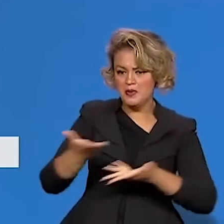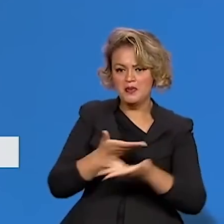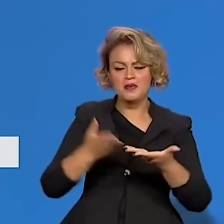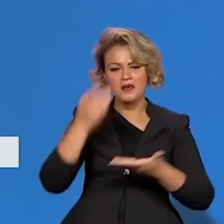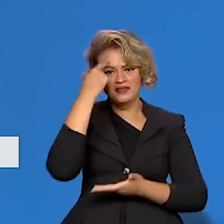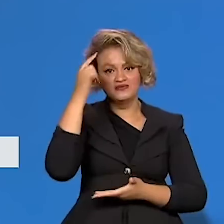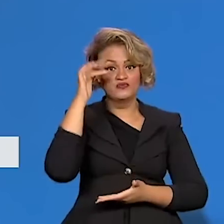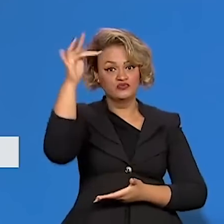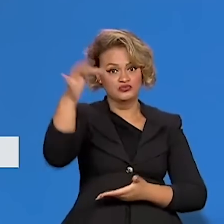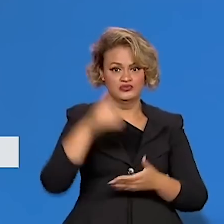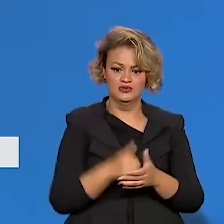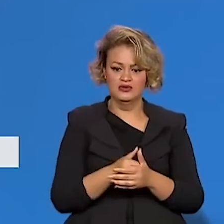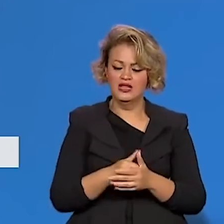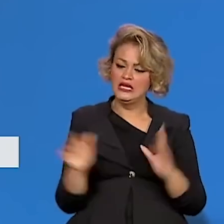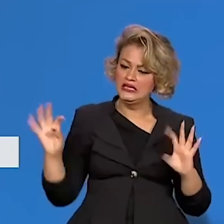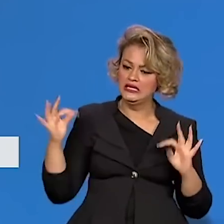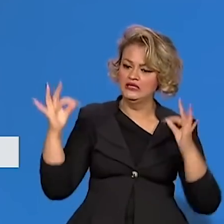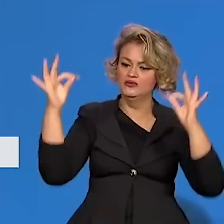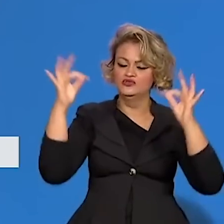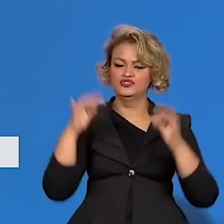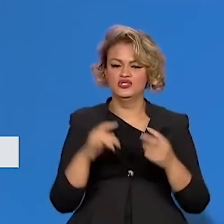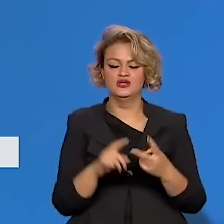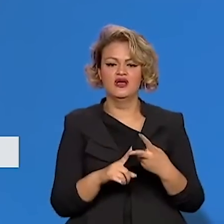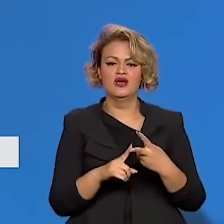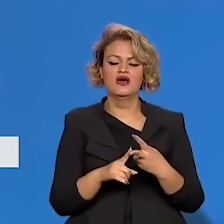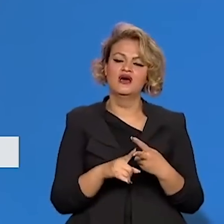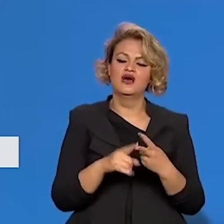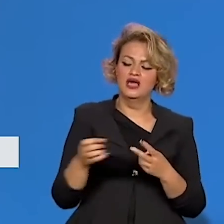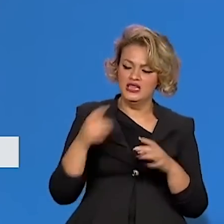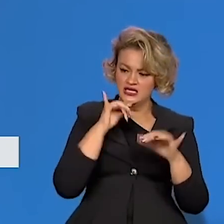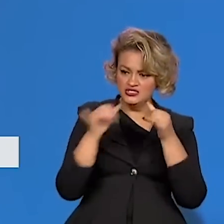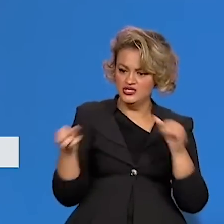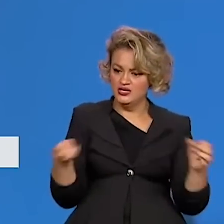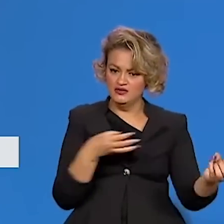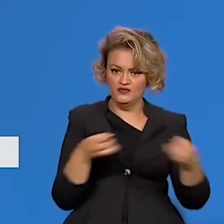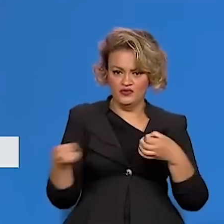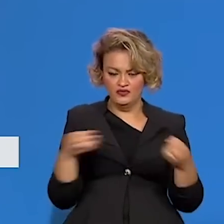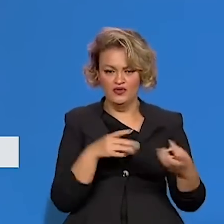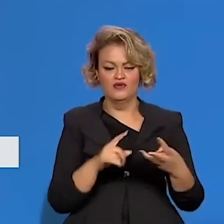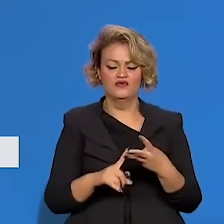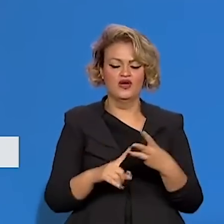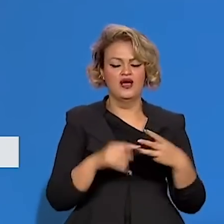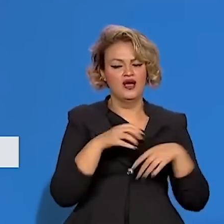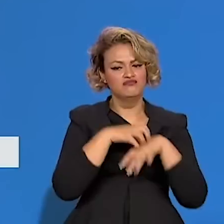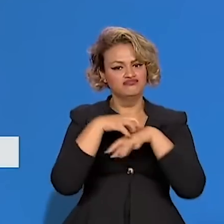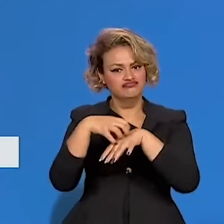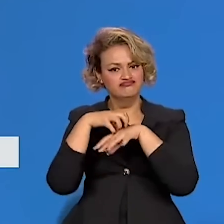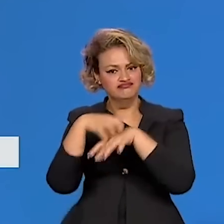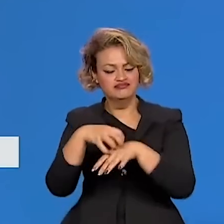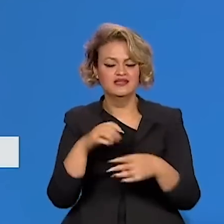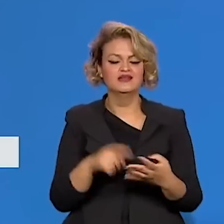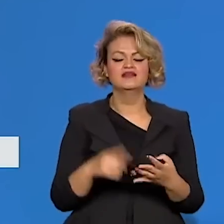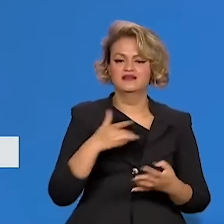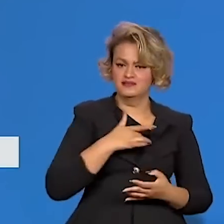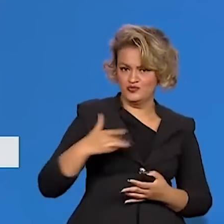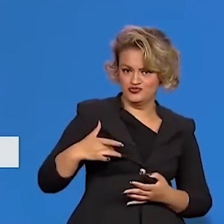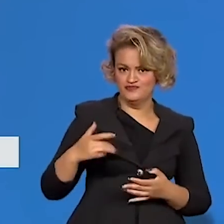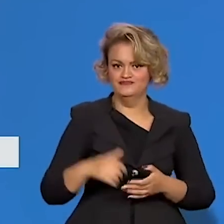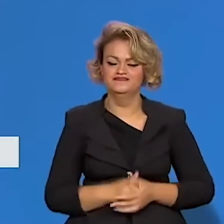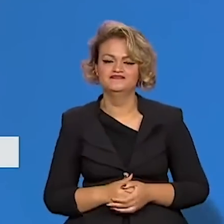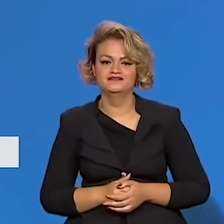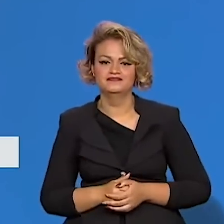para o futuro a tecnologia renováveis a mobilidade urbana e a